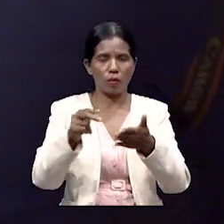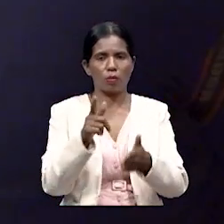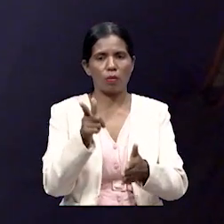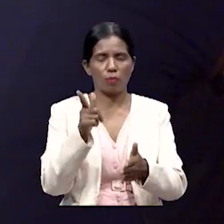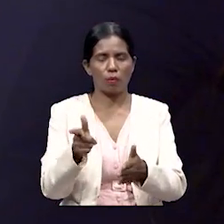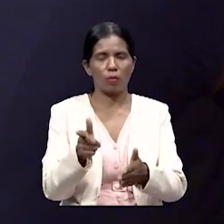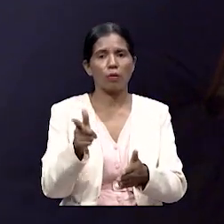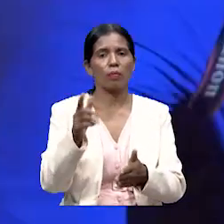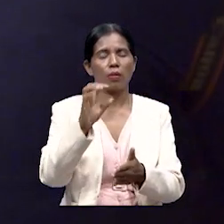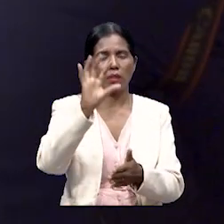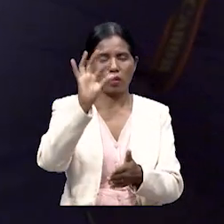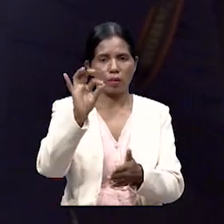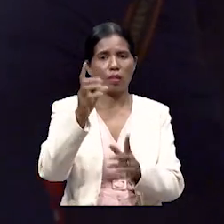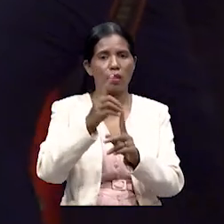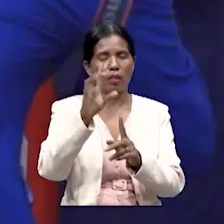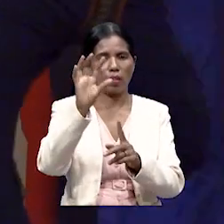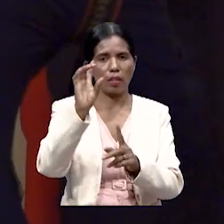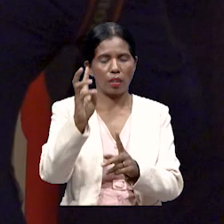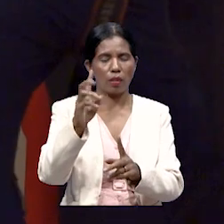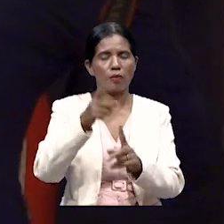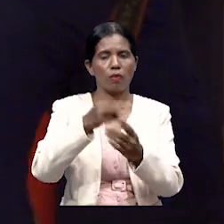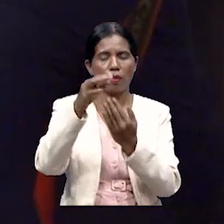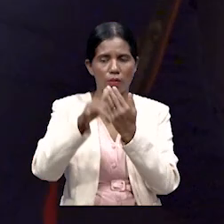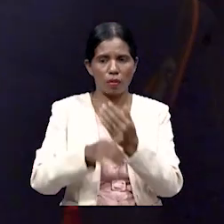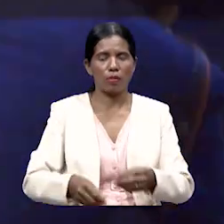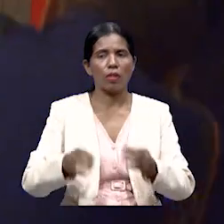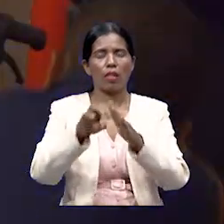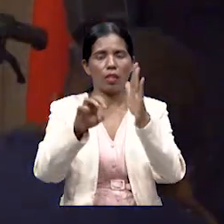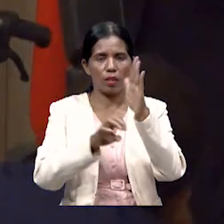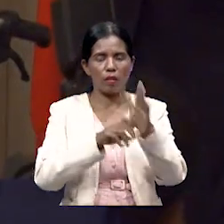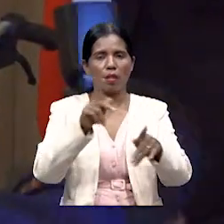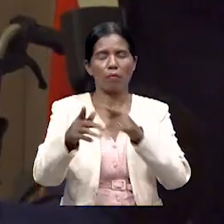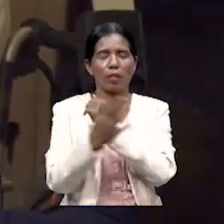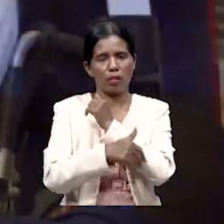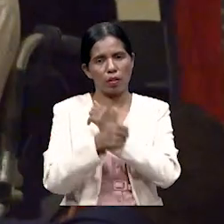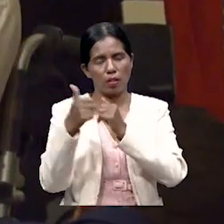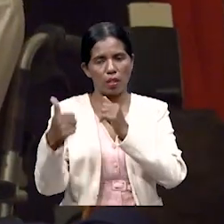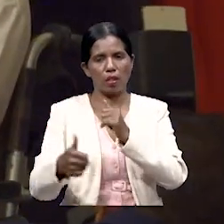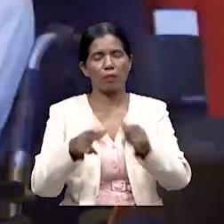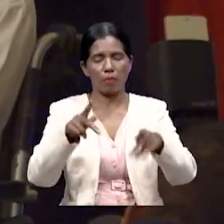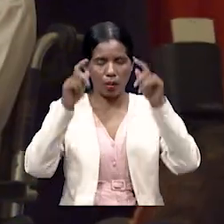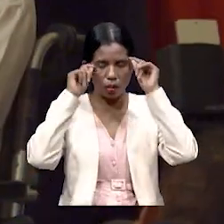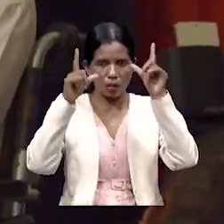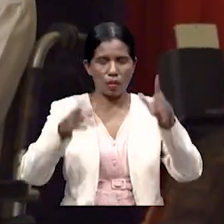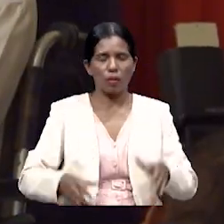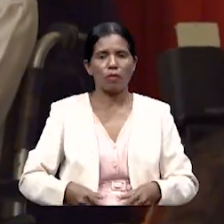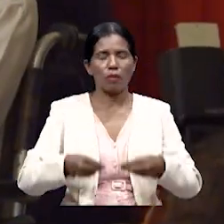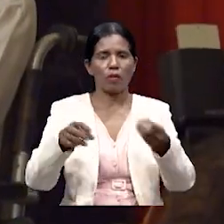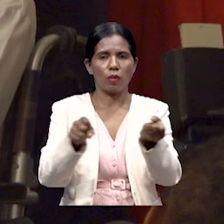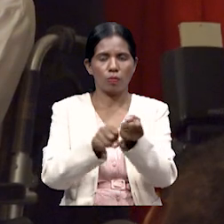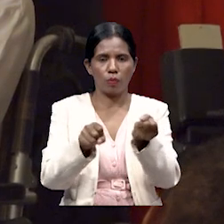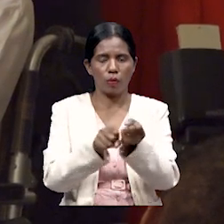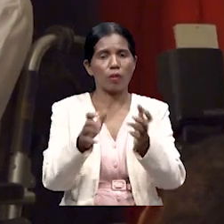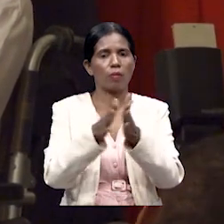nen fulan mayu, condecoração ne nudar reconhecimento husi estado ba ema estrangeiro no cidadão Timor, nebe foo na contribuição bot